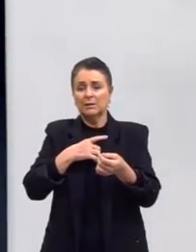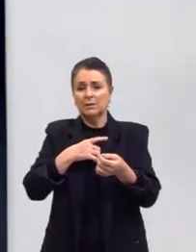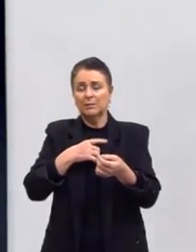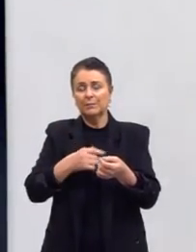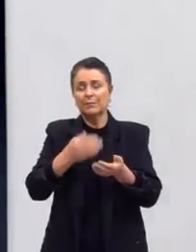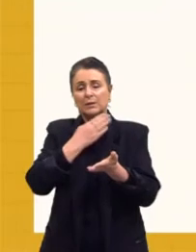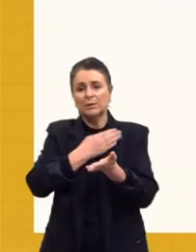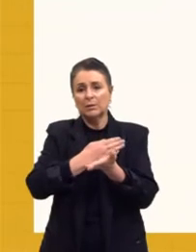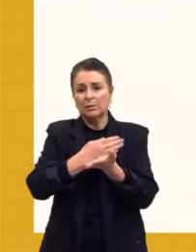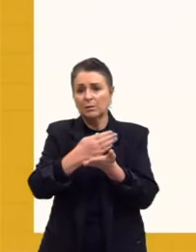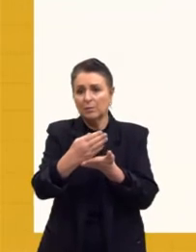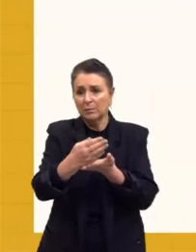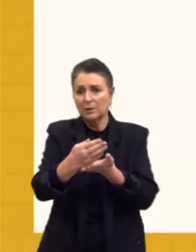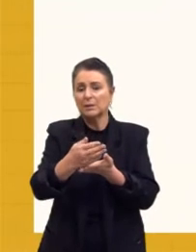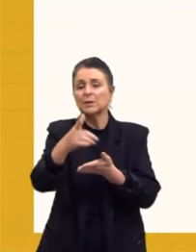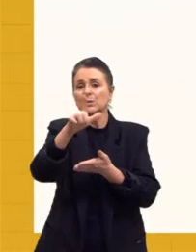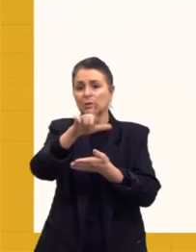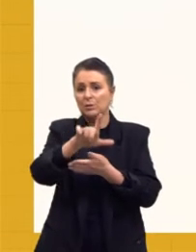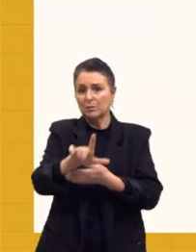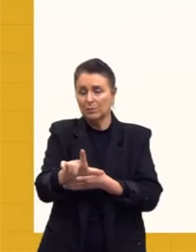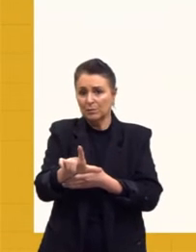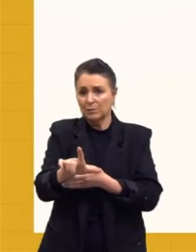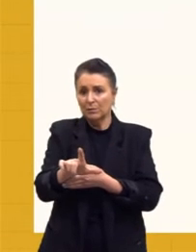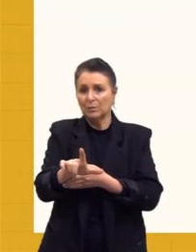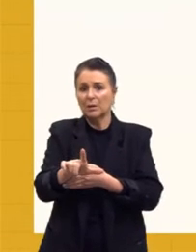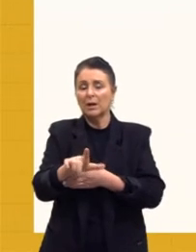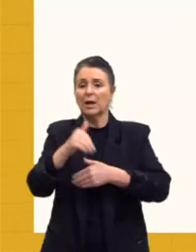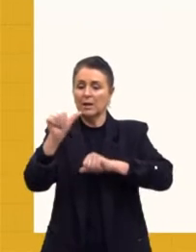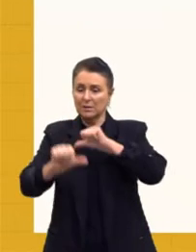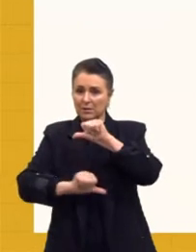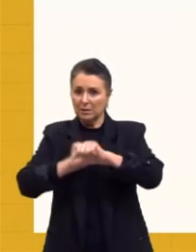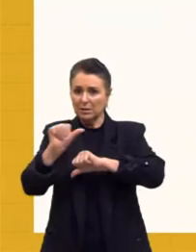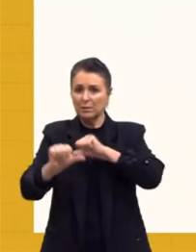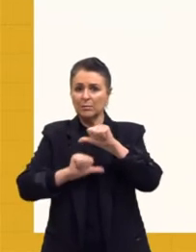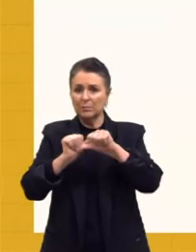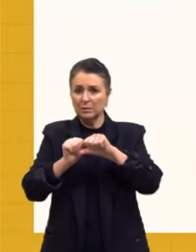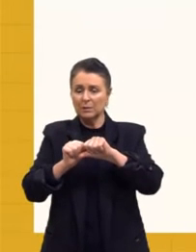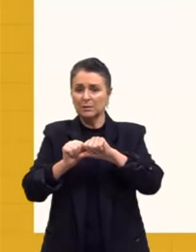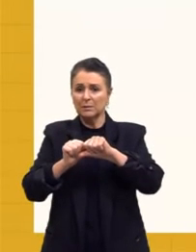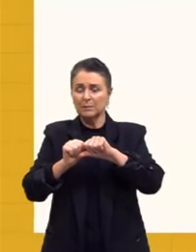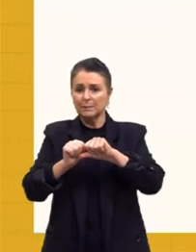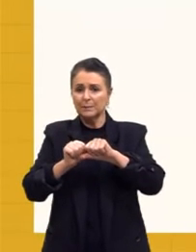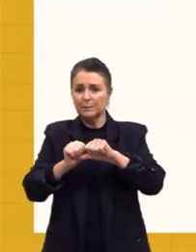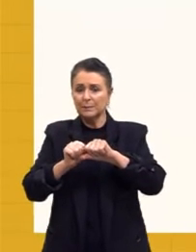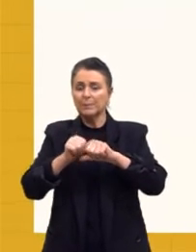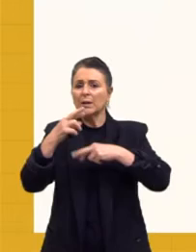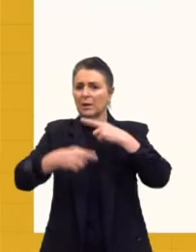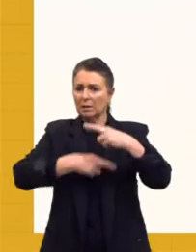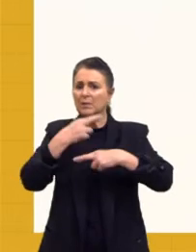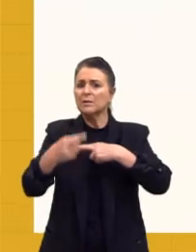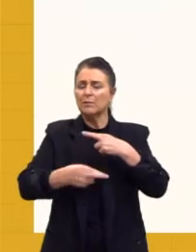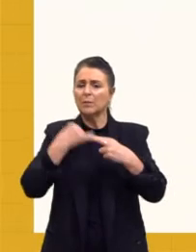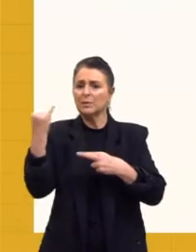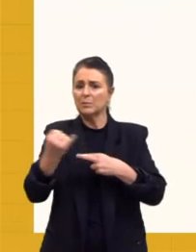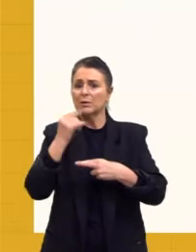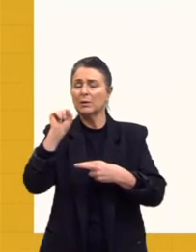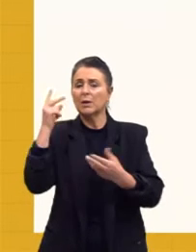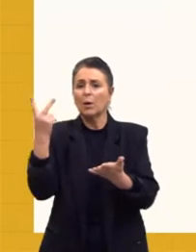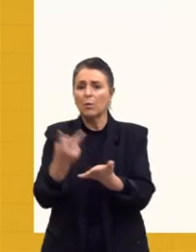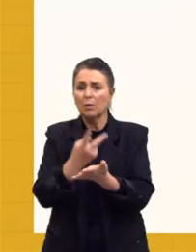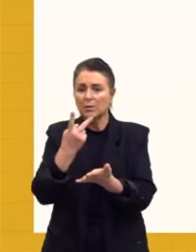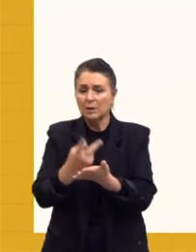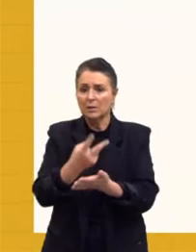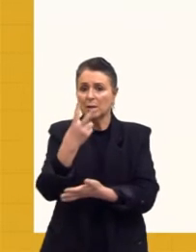então ele começa Justamente a fazer essa essa transição né com um reformas muito muito pesados o que que acontece